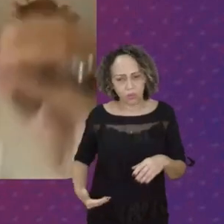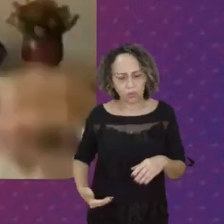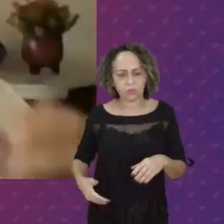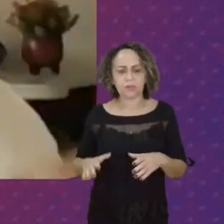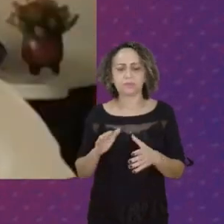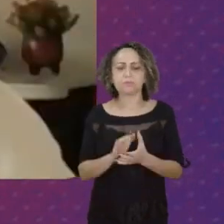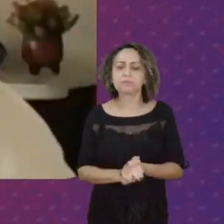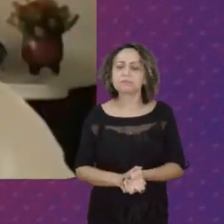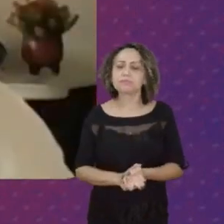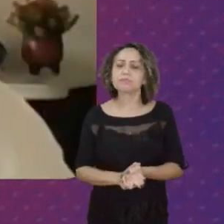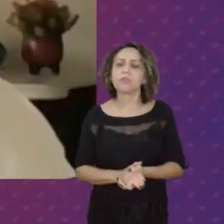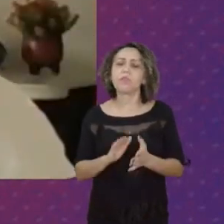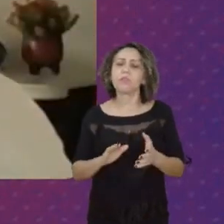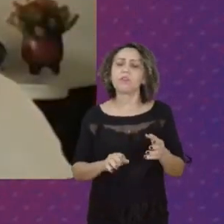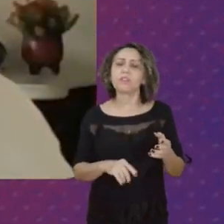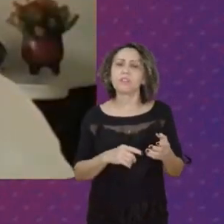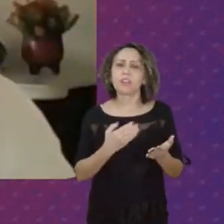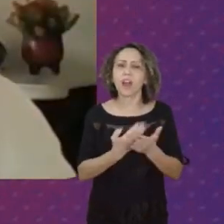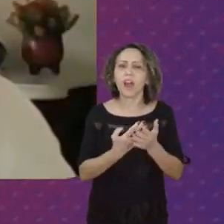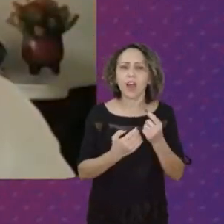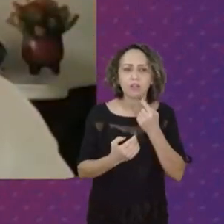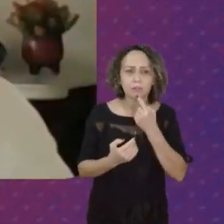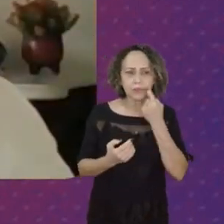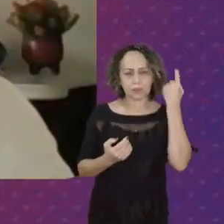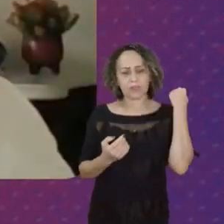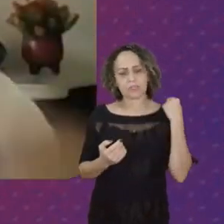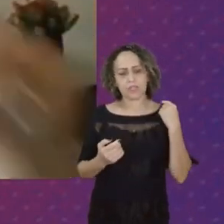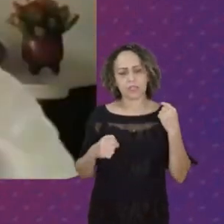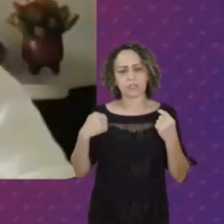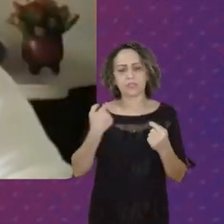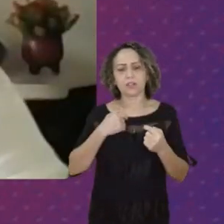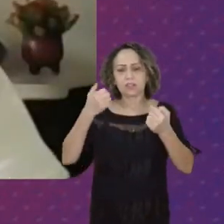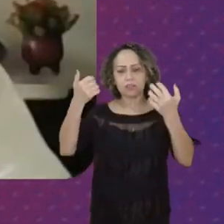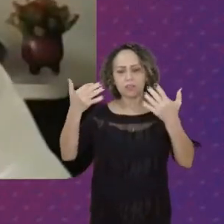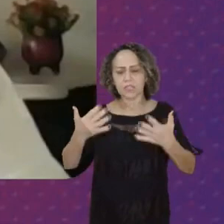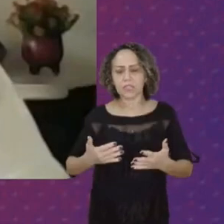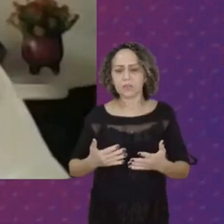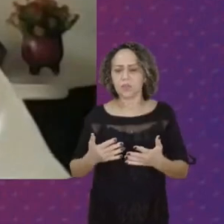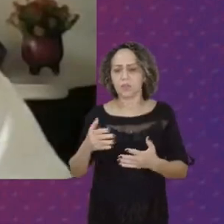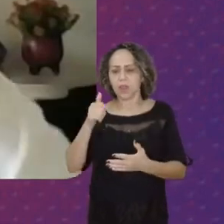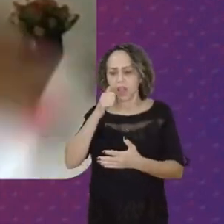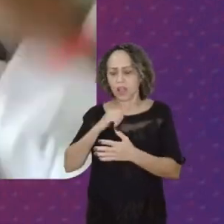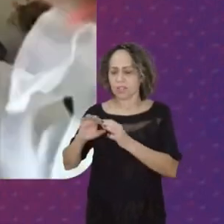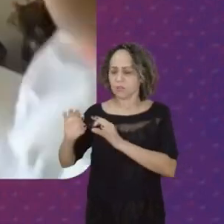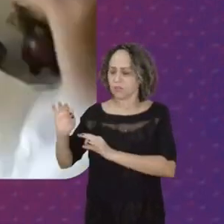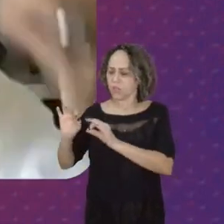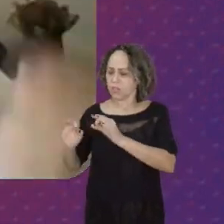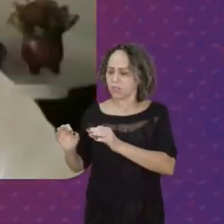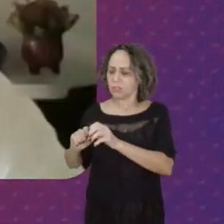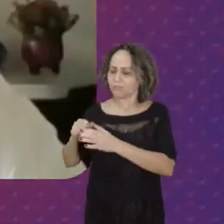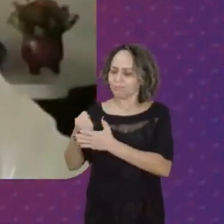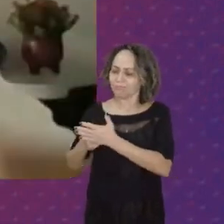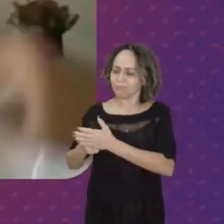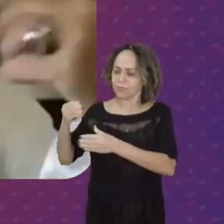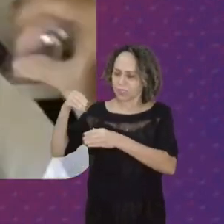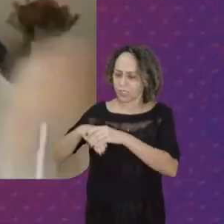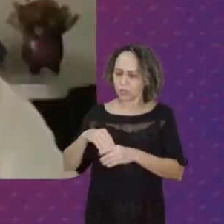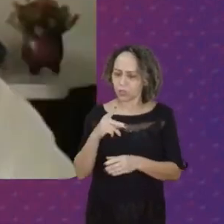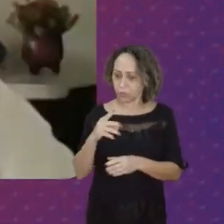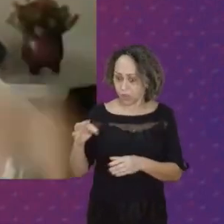gente fala na aula anterior sobre a organização das mulheres no partido,